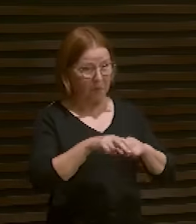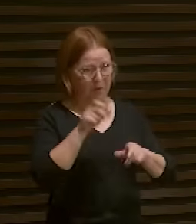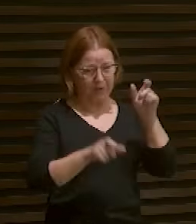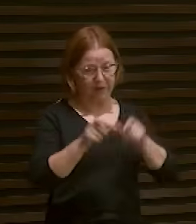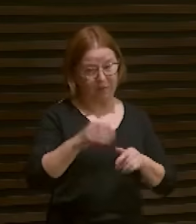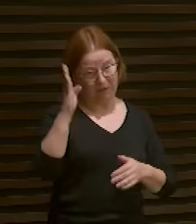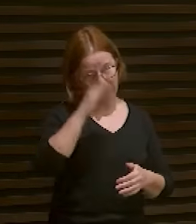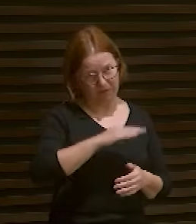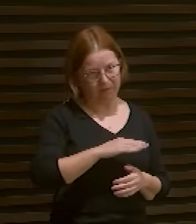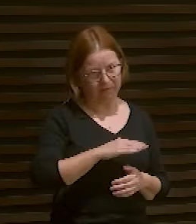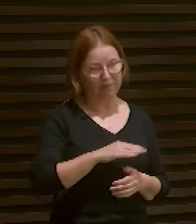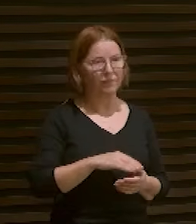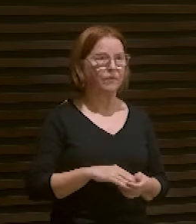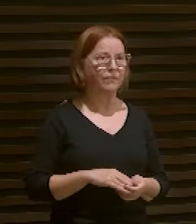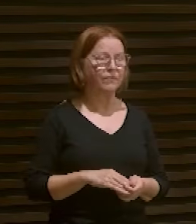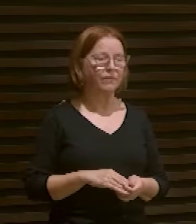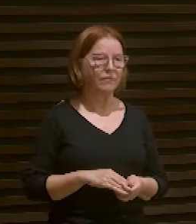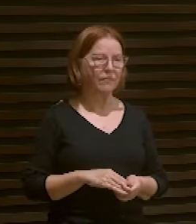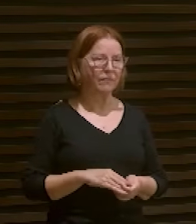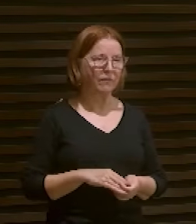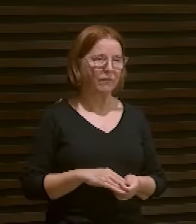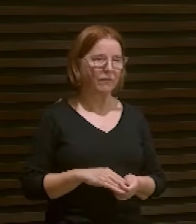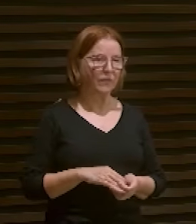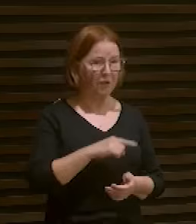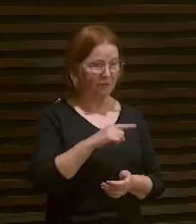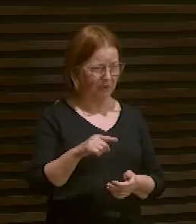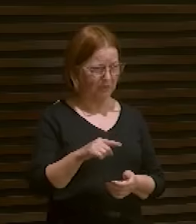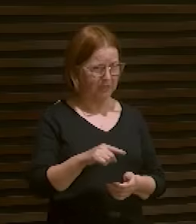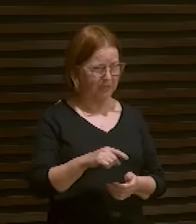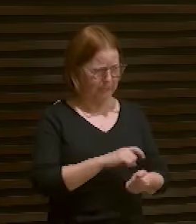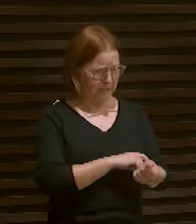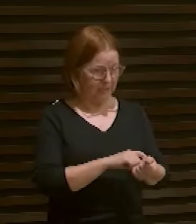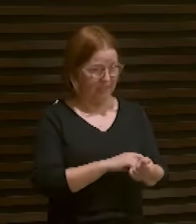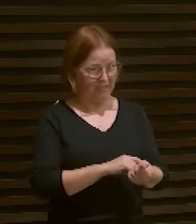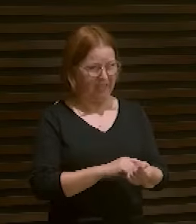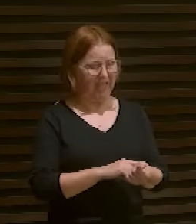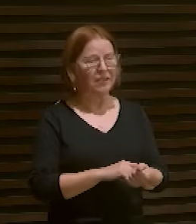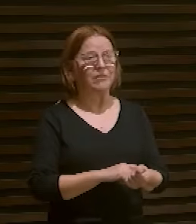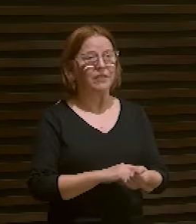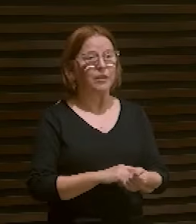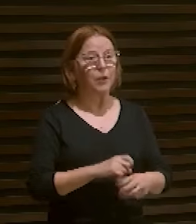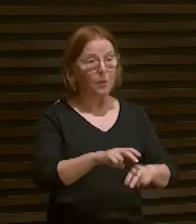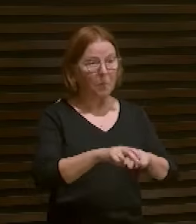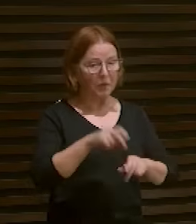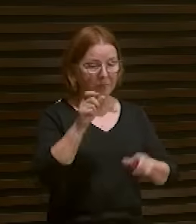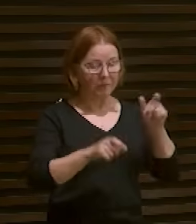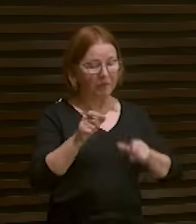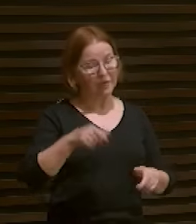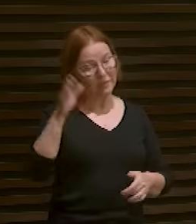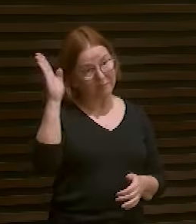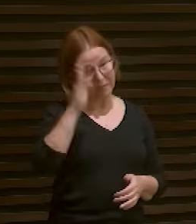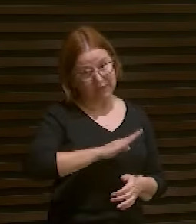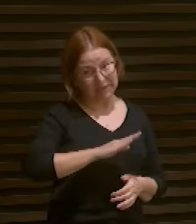com as pessoas más? Você fica indignado, aborrecido por causa das pessoas